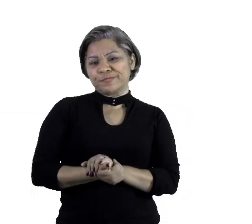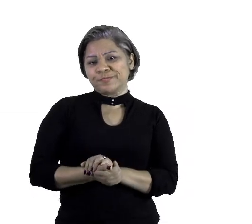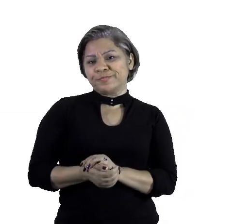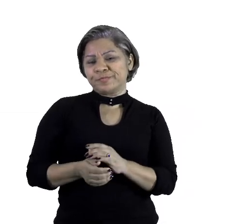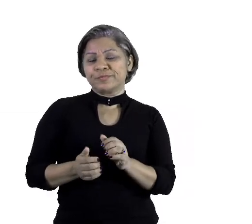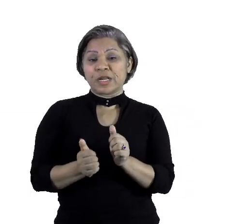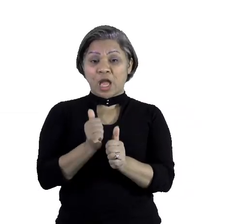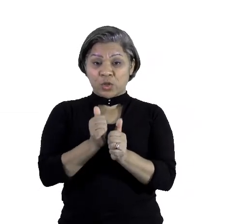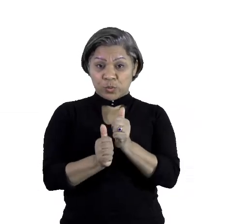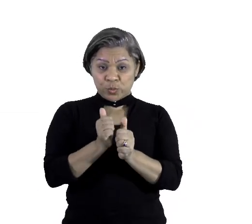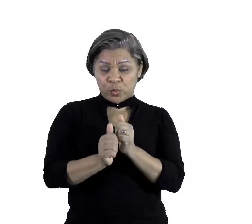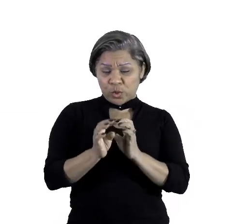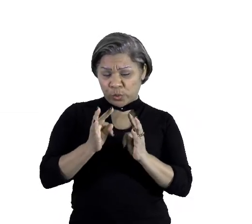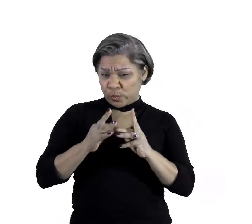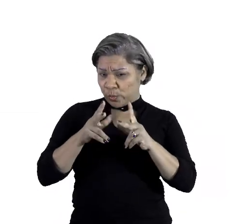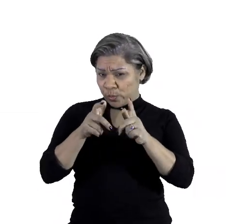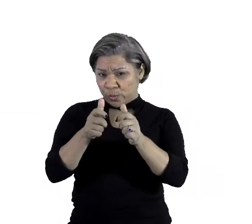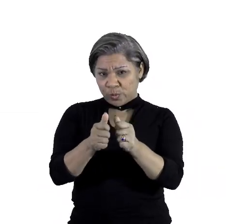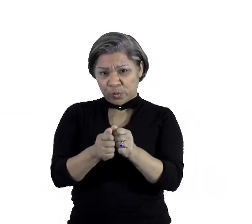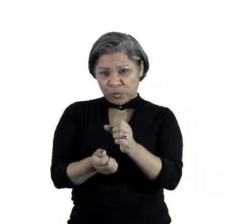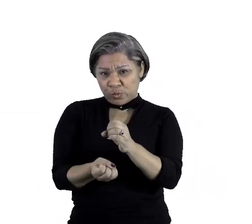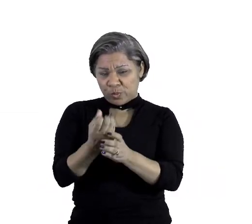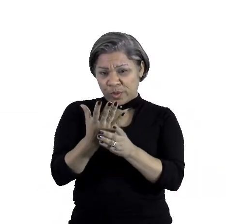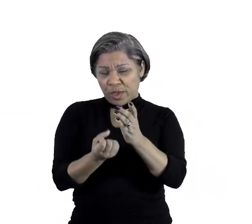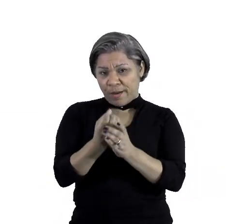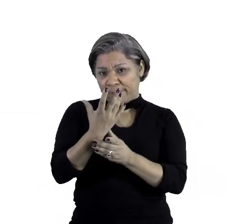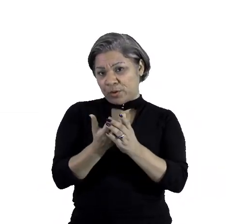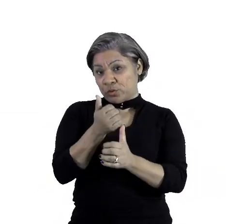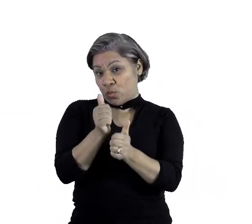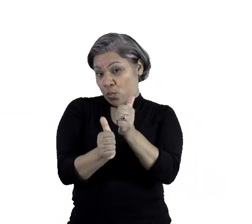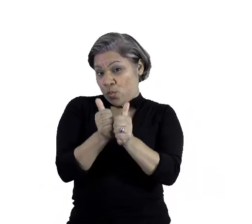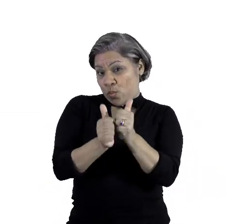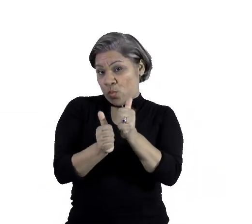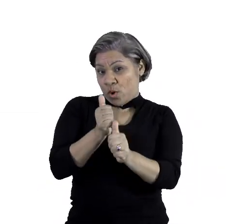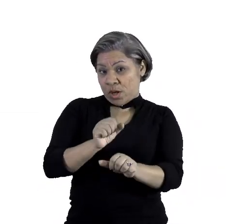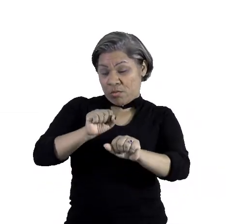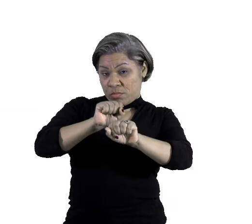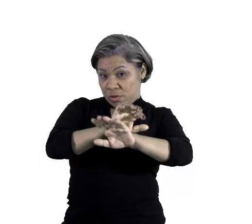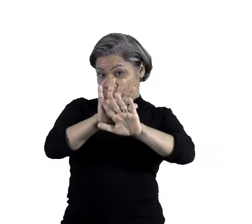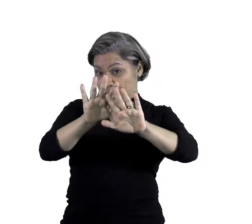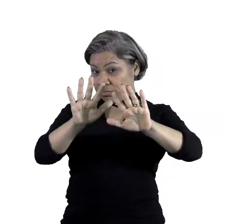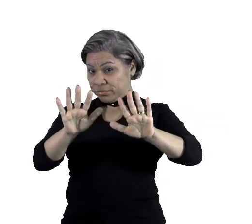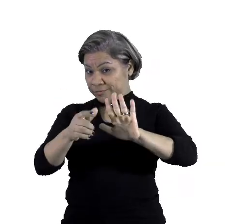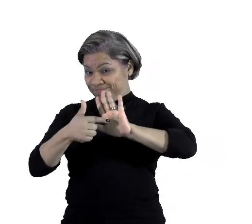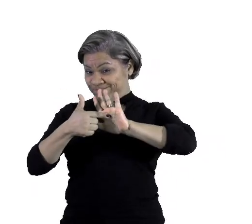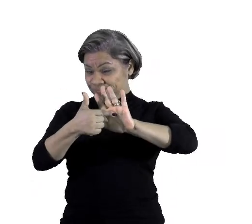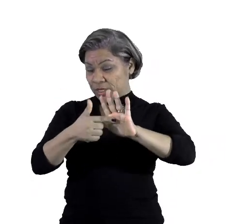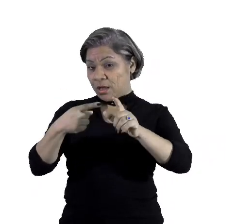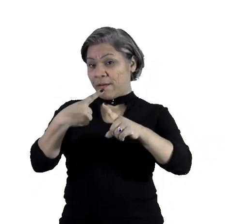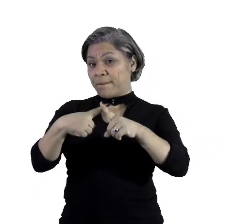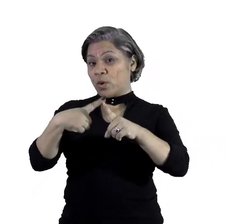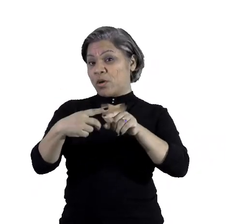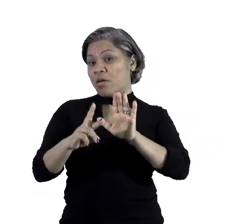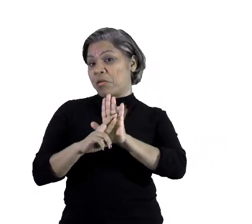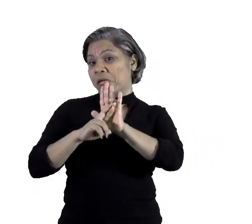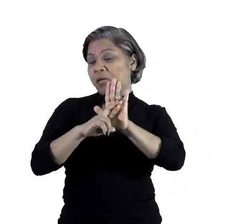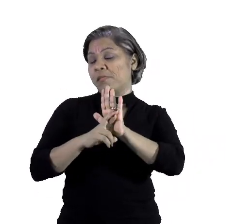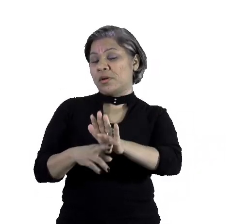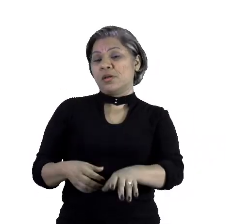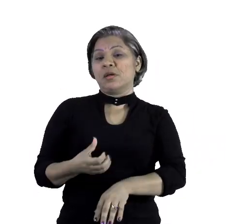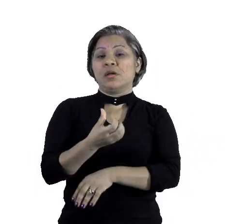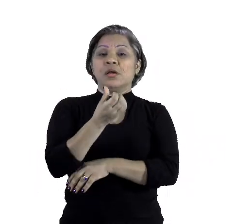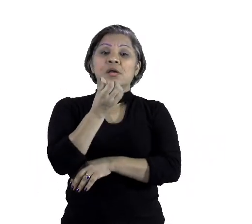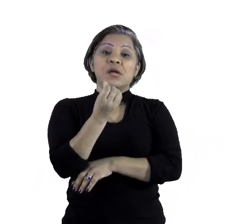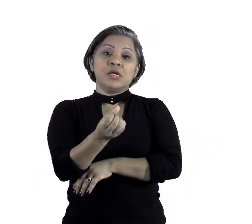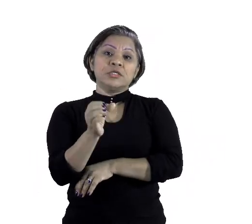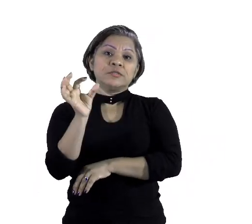estado do Tocantins é o arroz. E o arroz é um grande destaque porque ele representa 6% do Brasil.